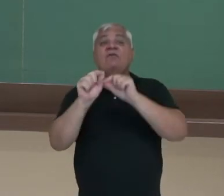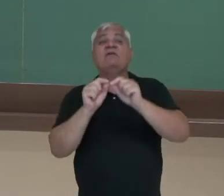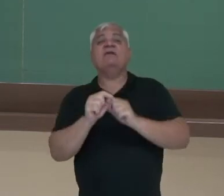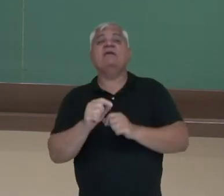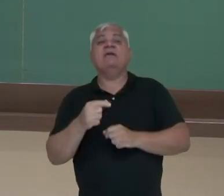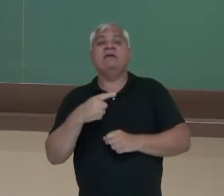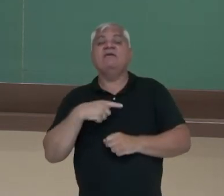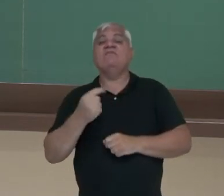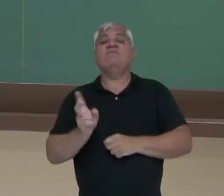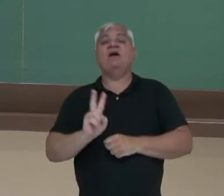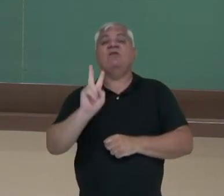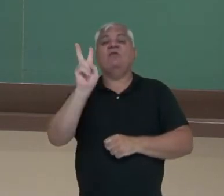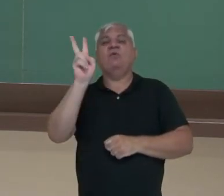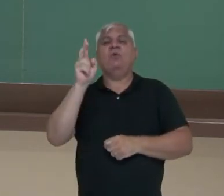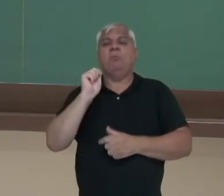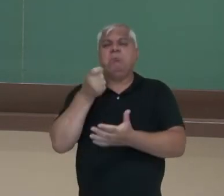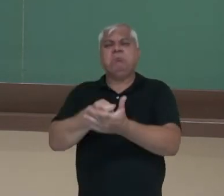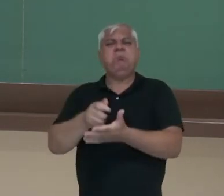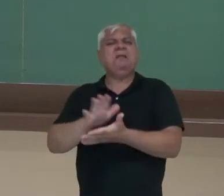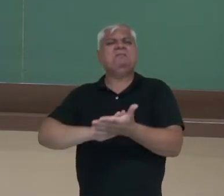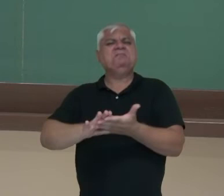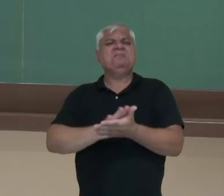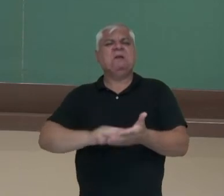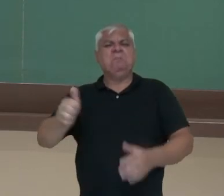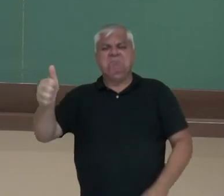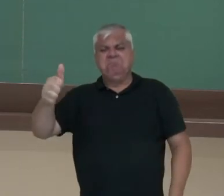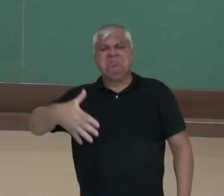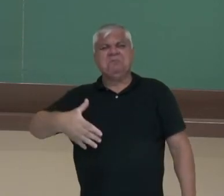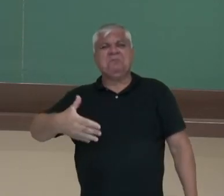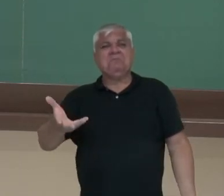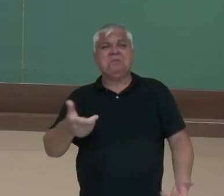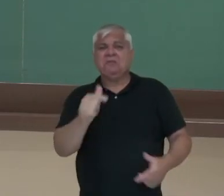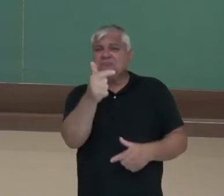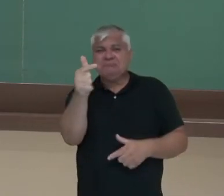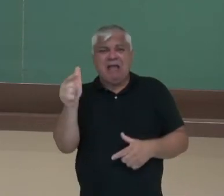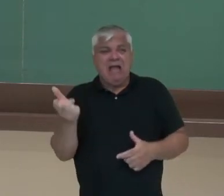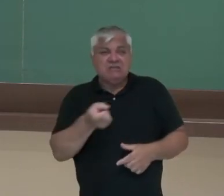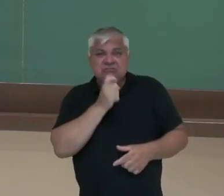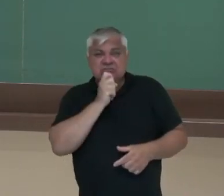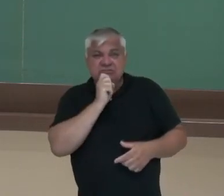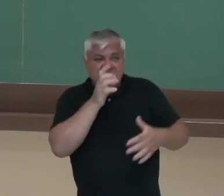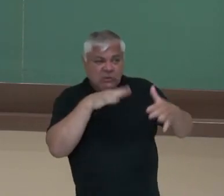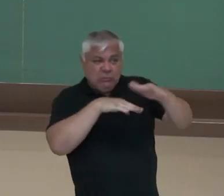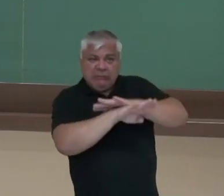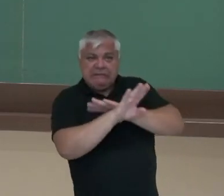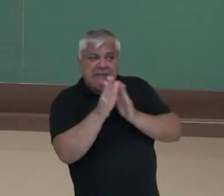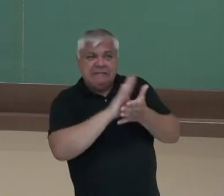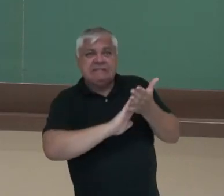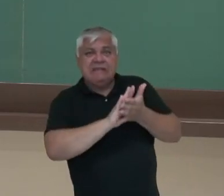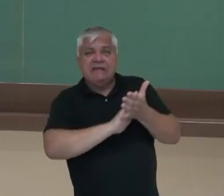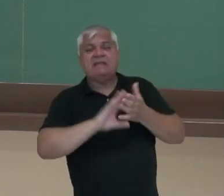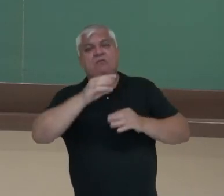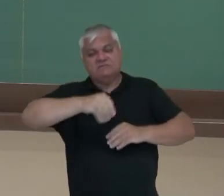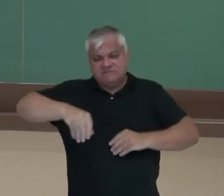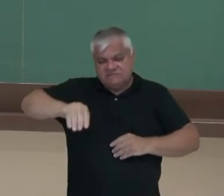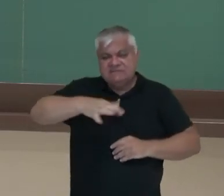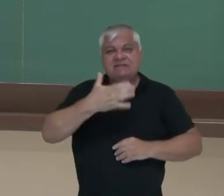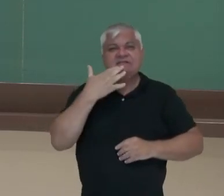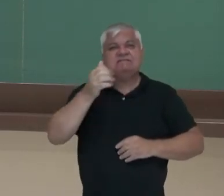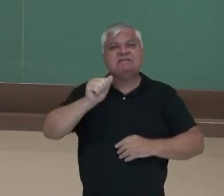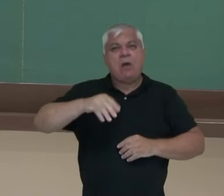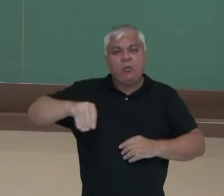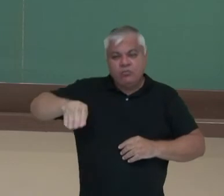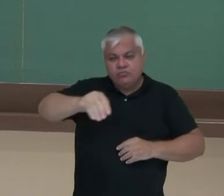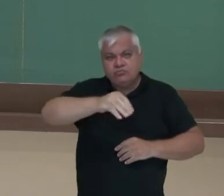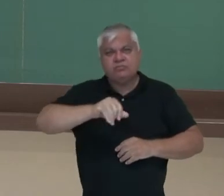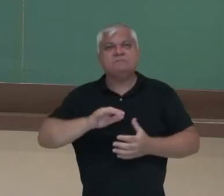carne, até então sem valor no mercado interno. Sem refrigeração, não existe geladeira, como que se conserva? Charque ou carne